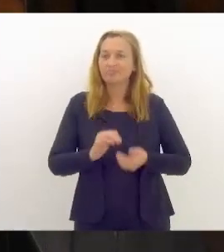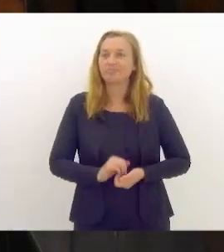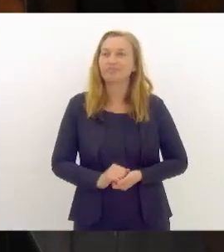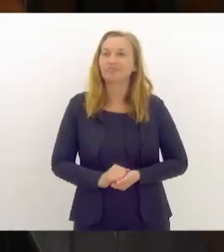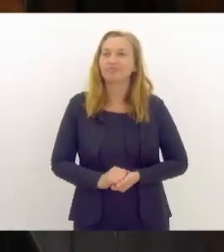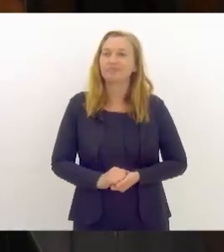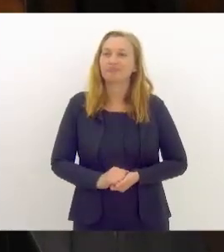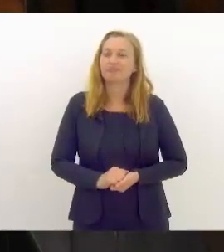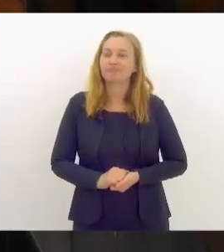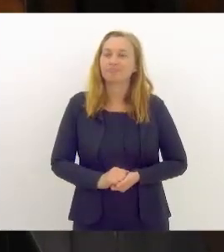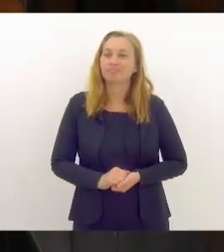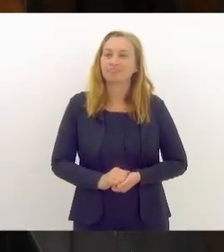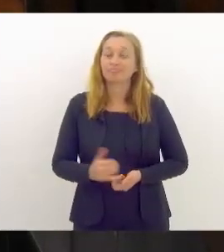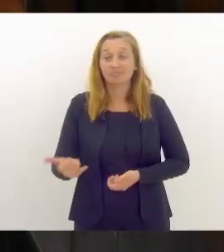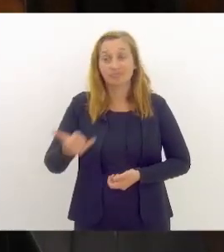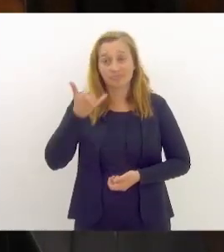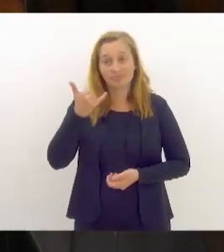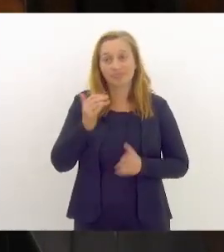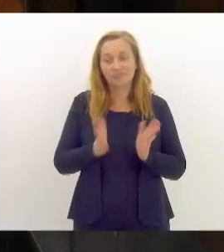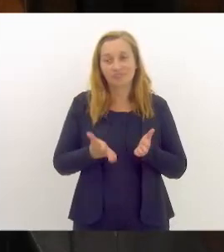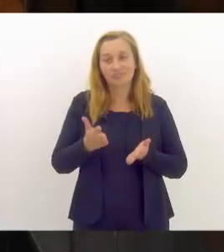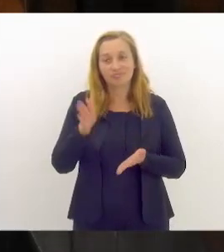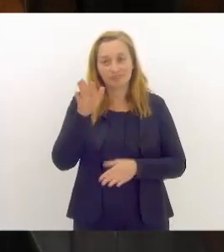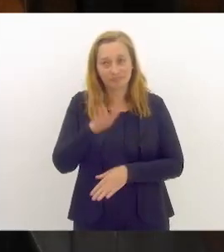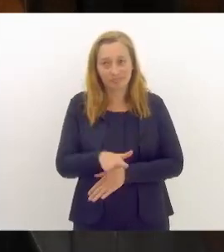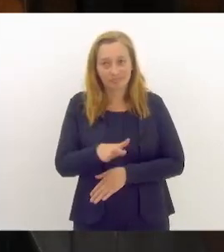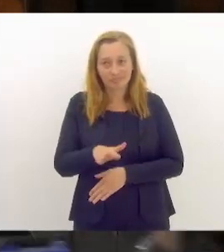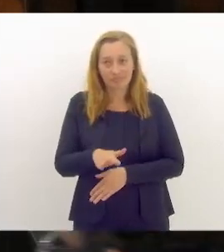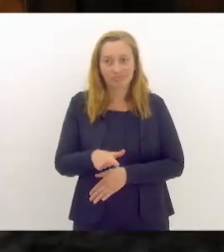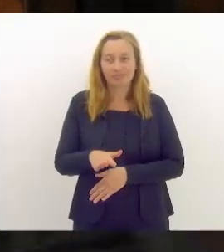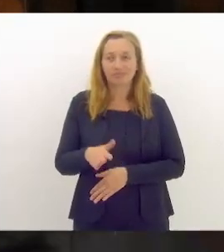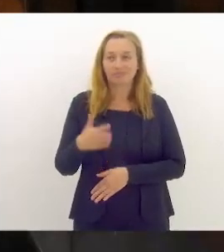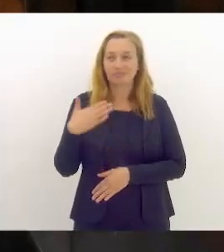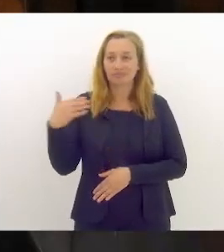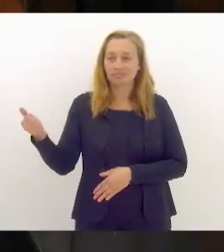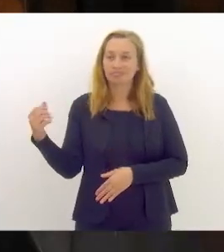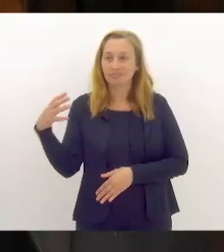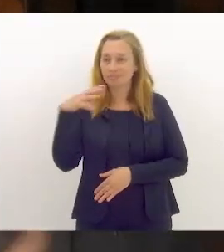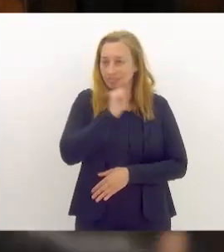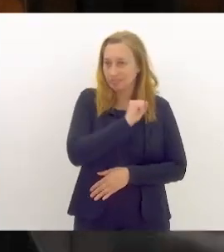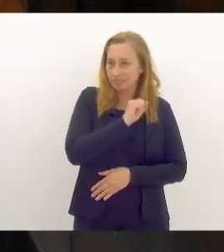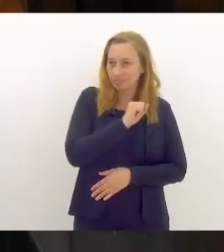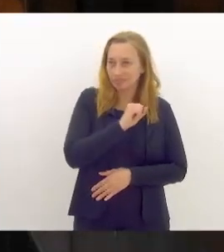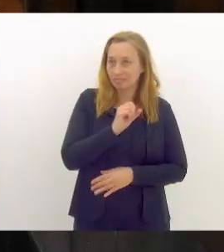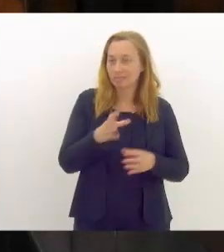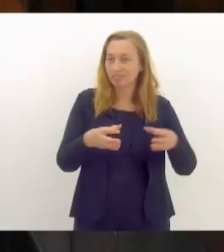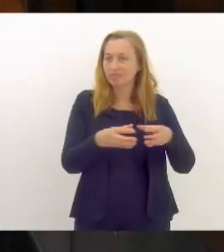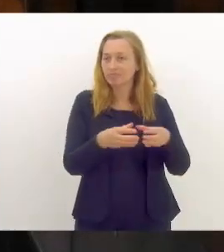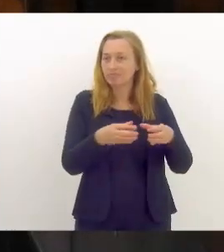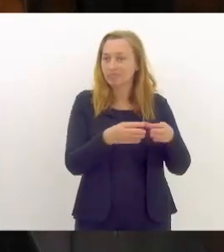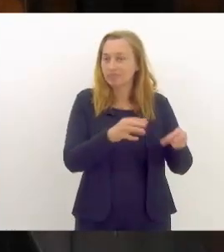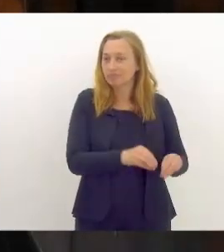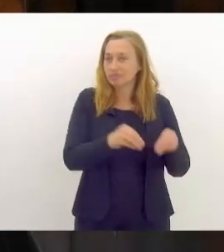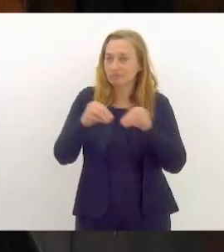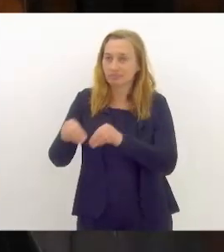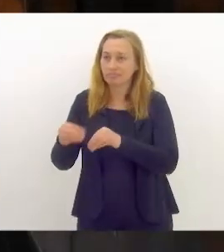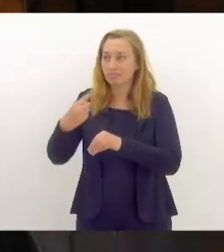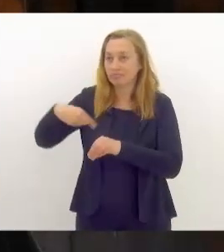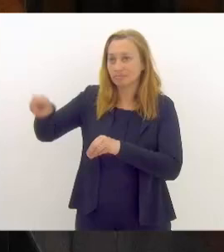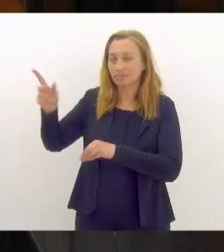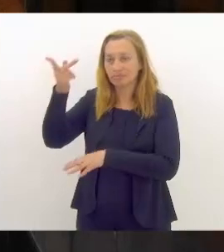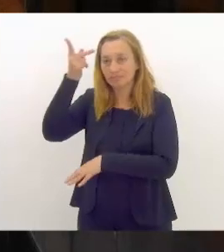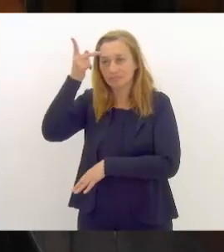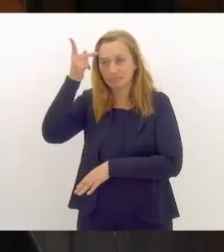ele me ligou hoje no meio da tarde foi chamado às pressas para a equipe de transição ele tá indo para São Paulo